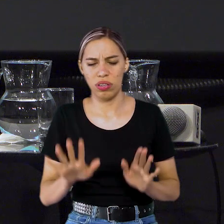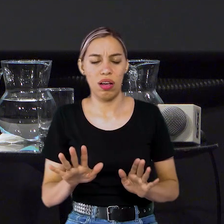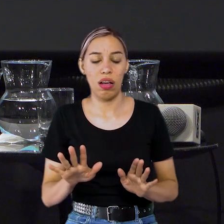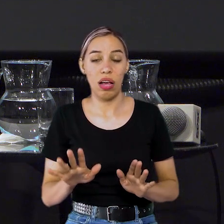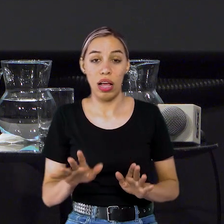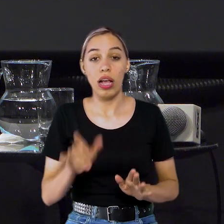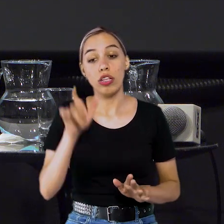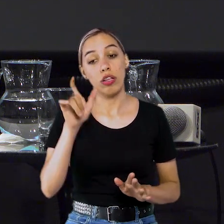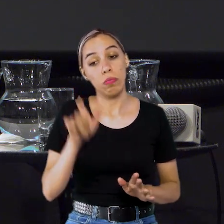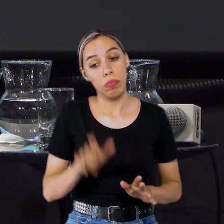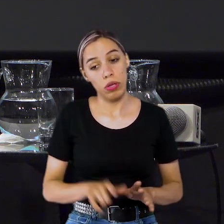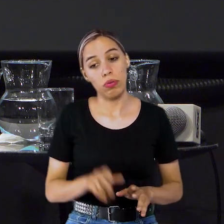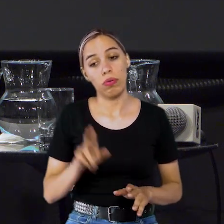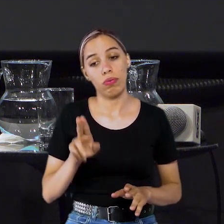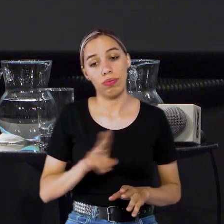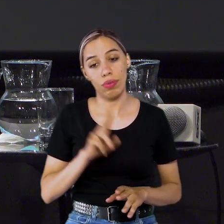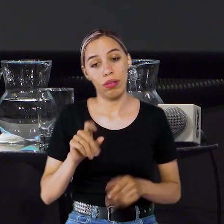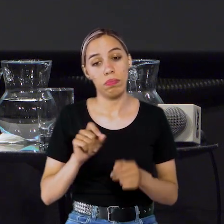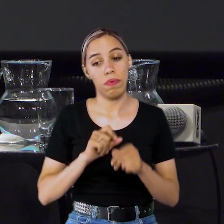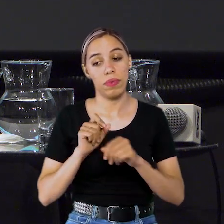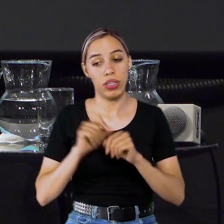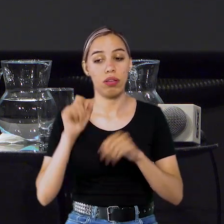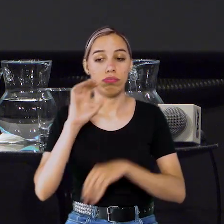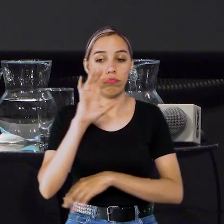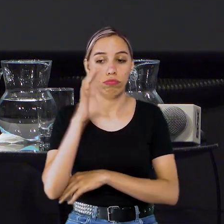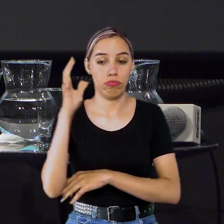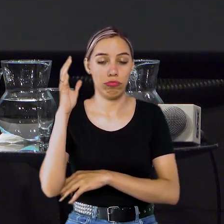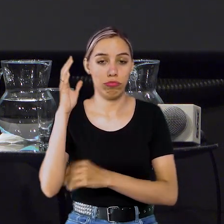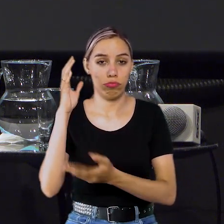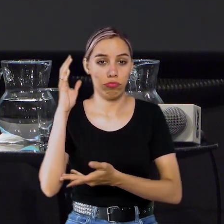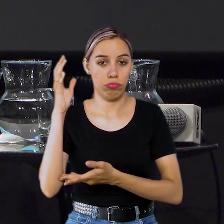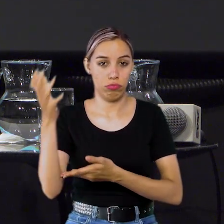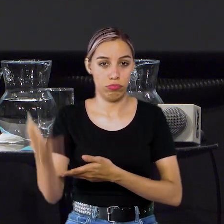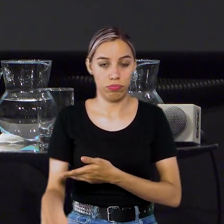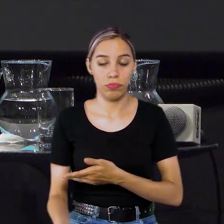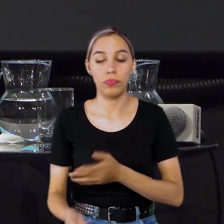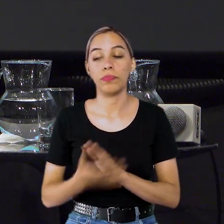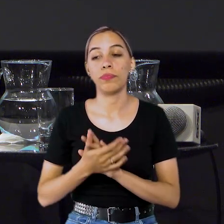usadas para fazer isso aí, né? Mas é importante,